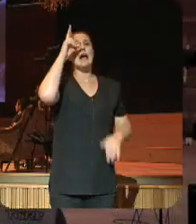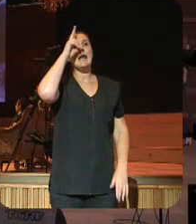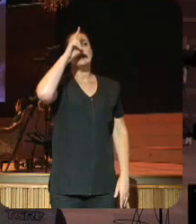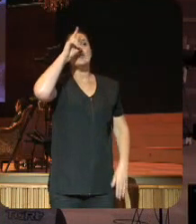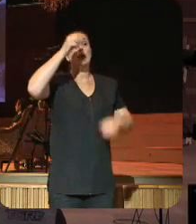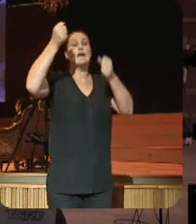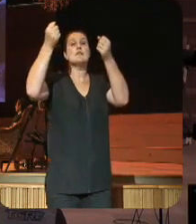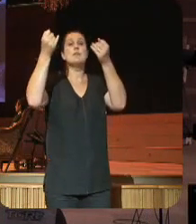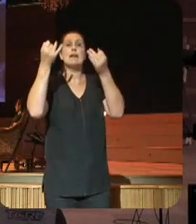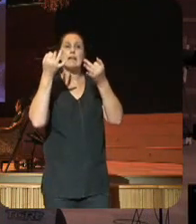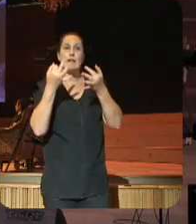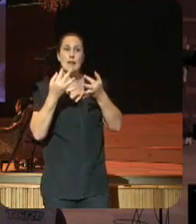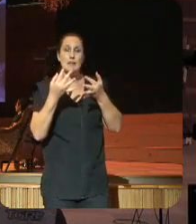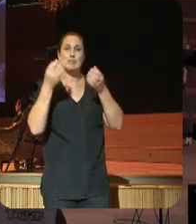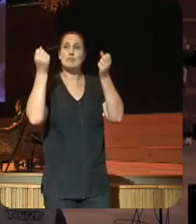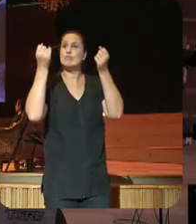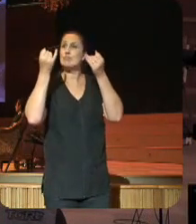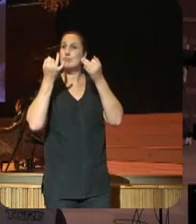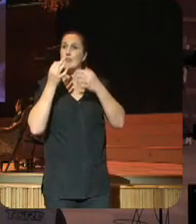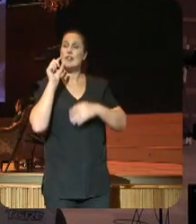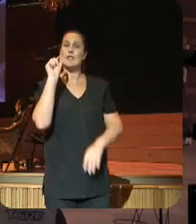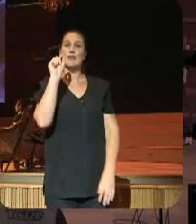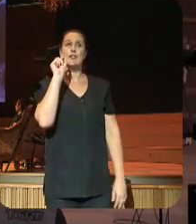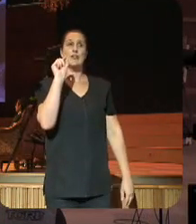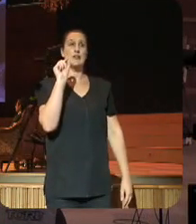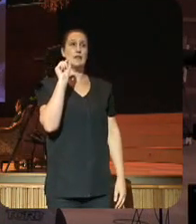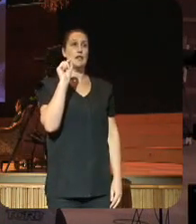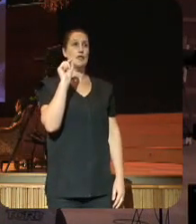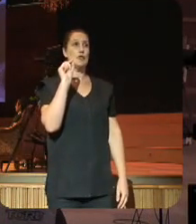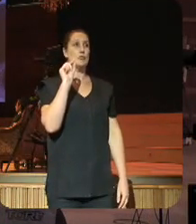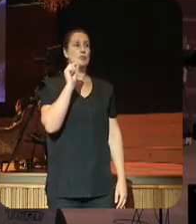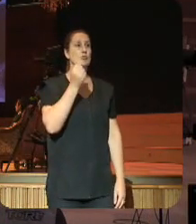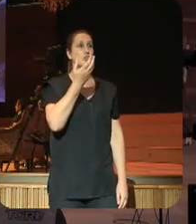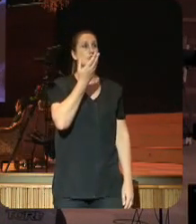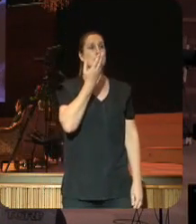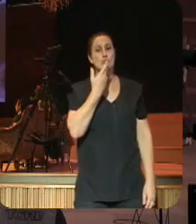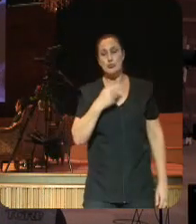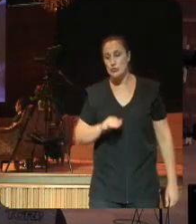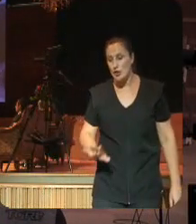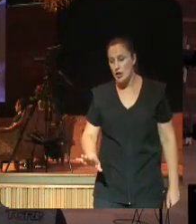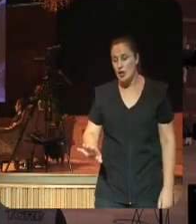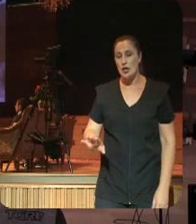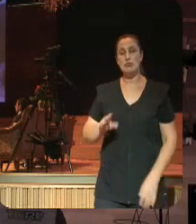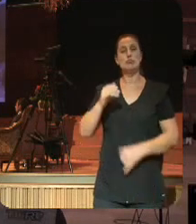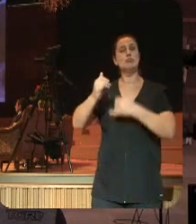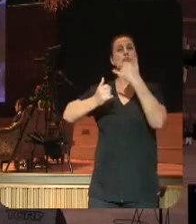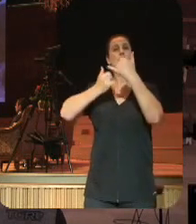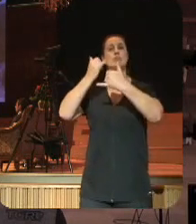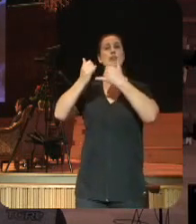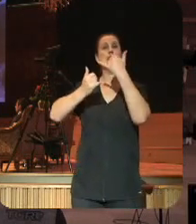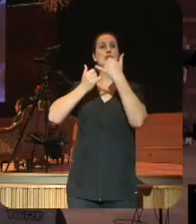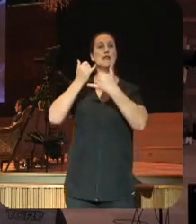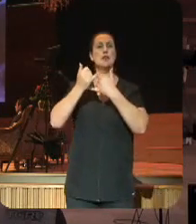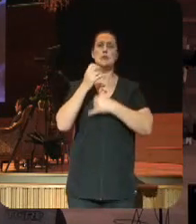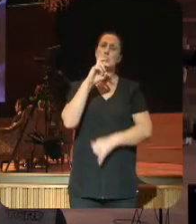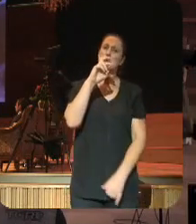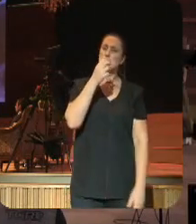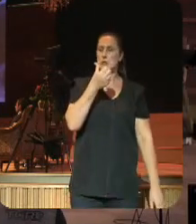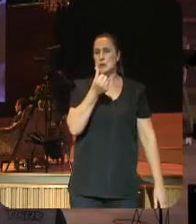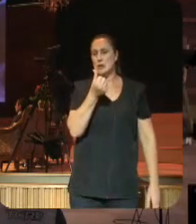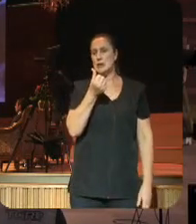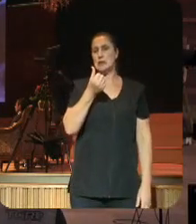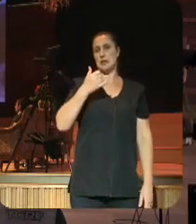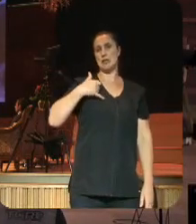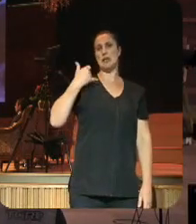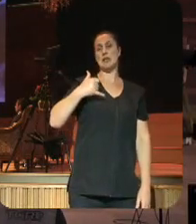dizia o seguinte, um fato que aconteceu naquela família. Uma criança estava brincando lá por volta dos seus 5, 6 anos de